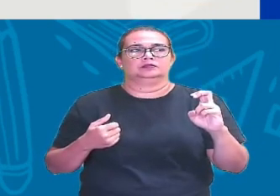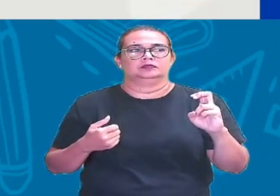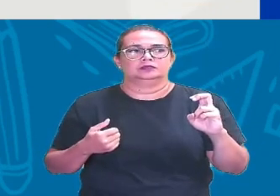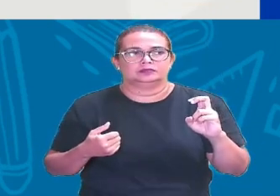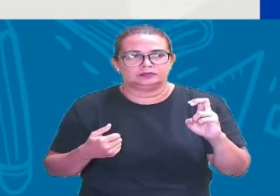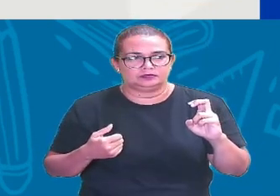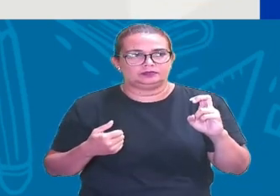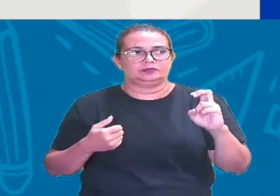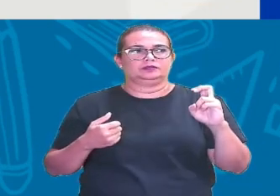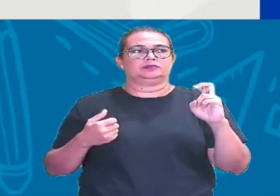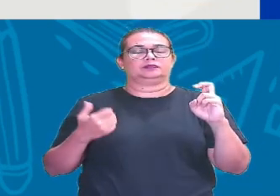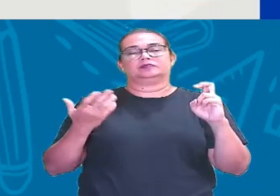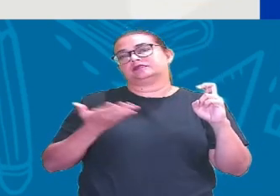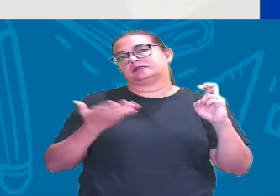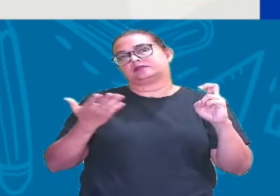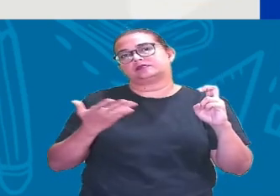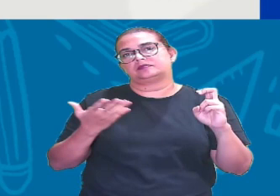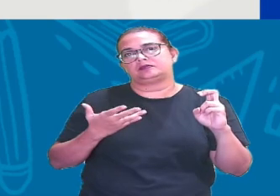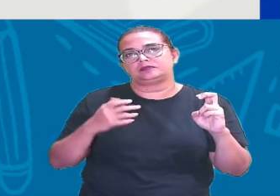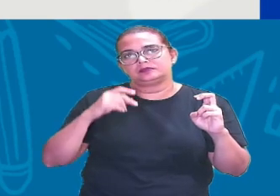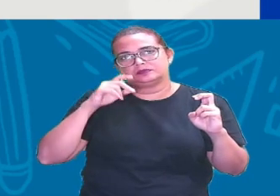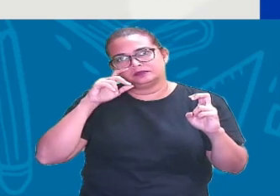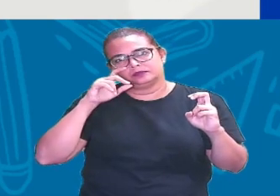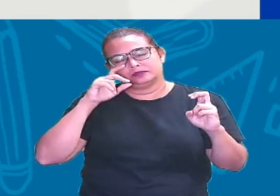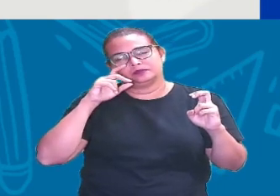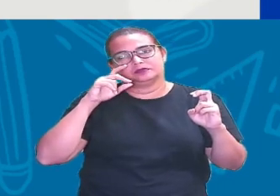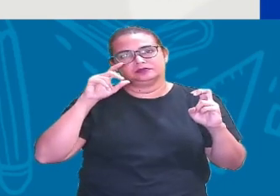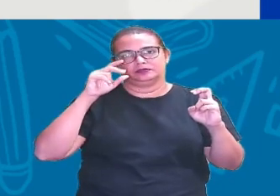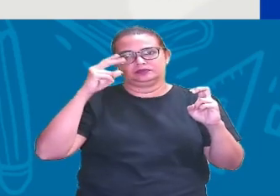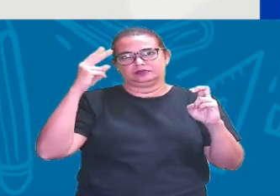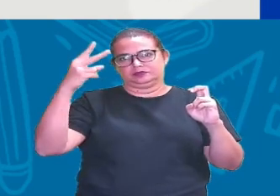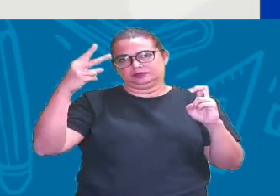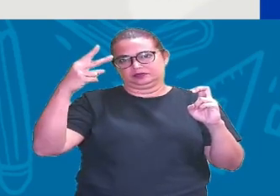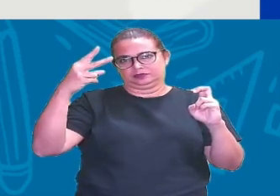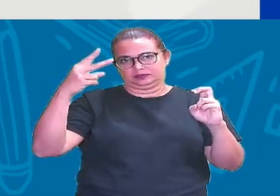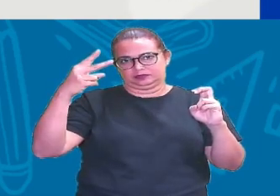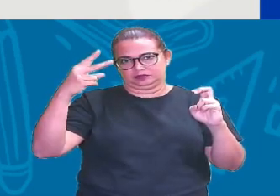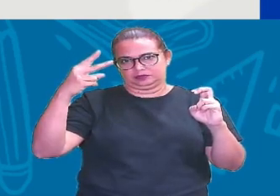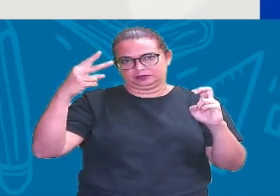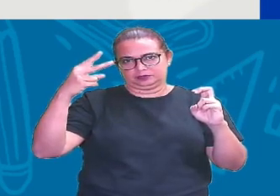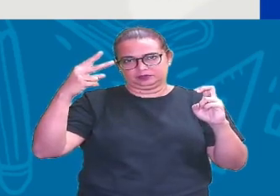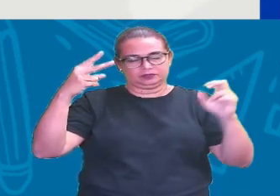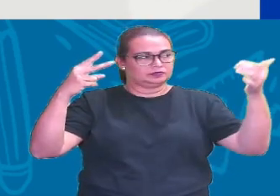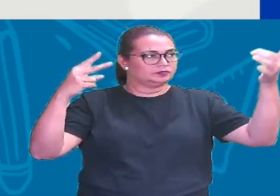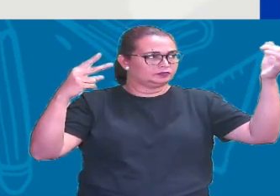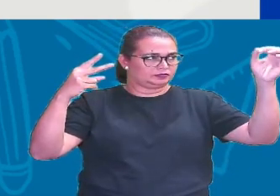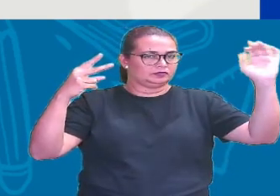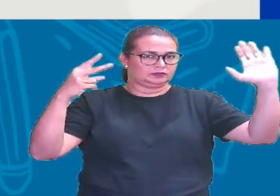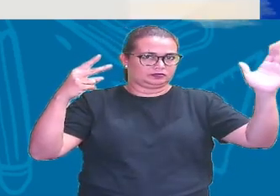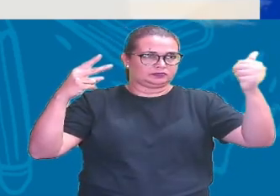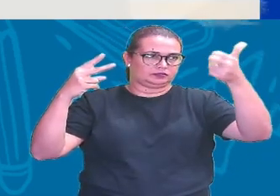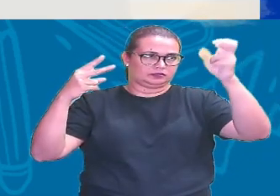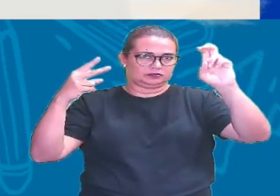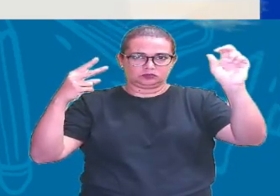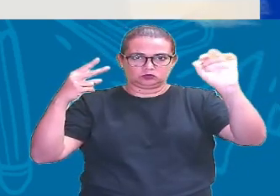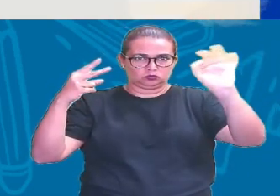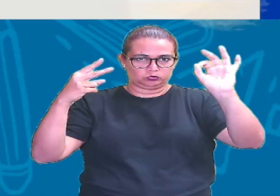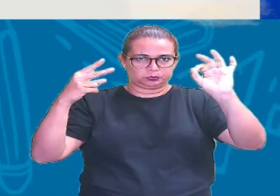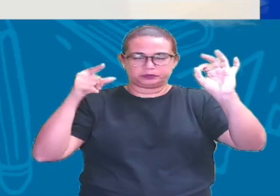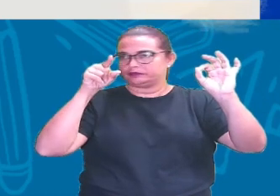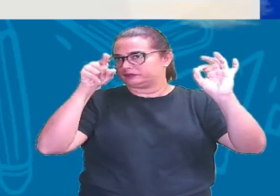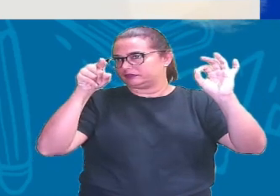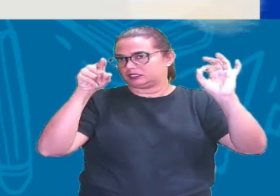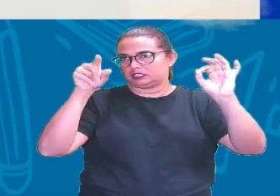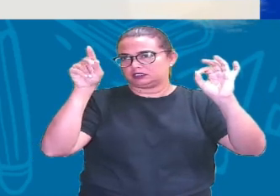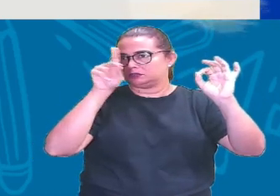para dividir, repete. Esse 2 aí que eu acabei de dividir o 10 e não consegui dividir o 15, ele não